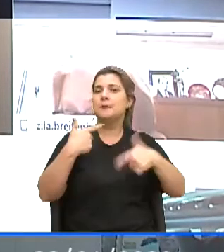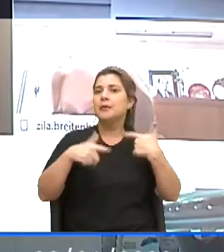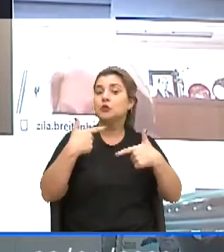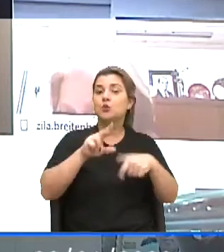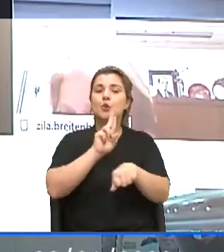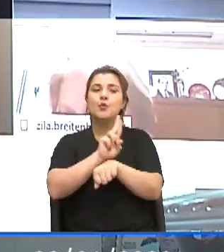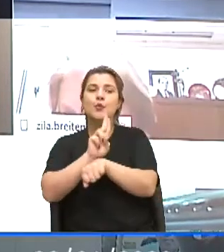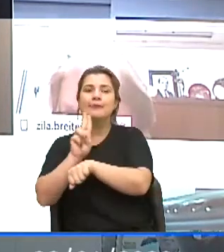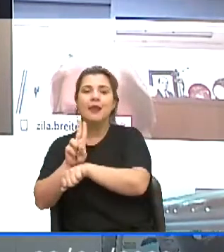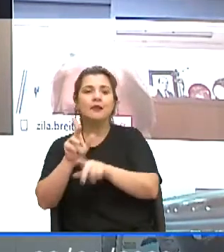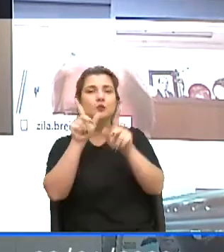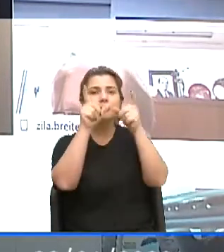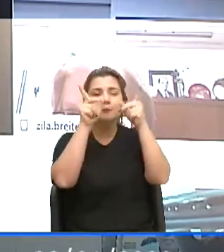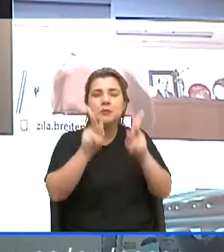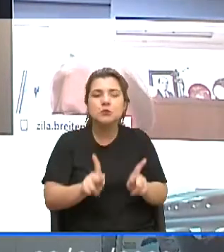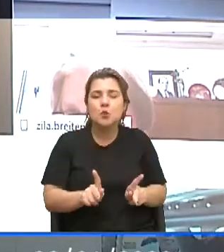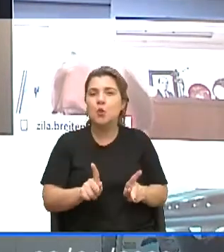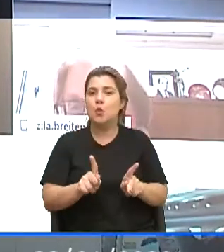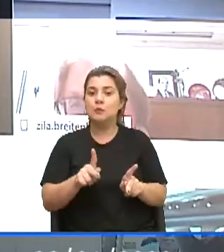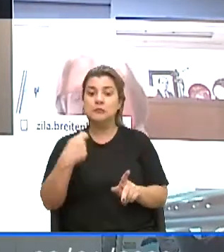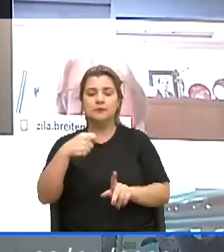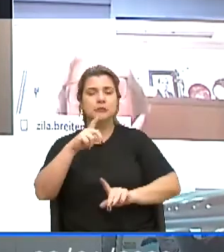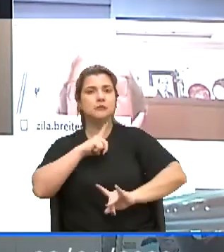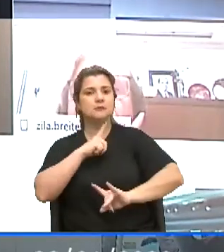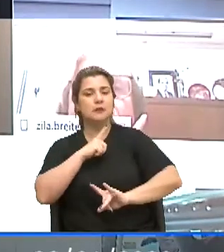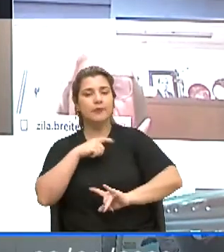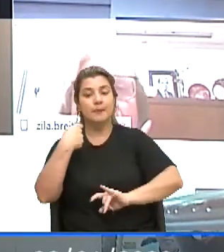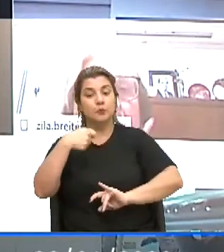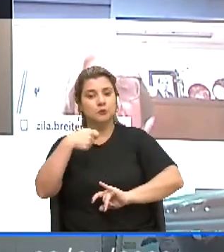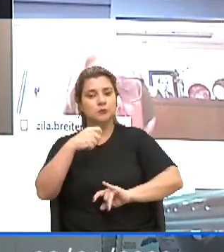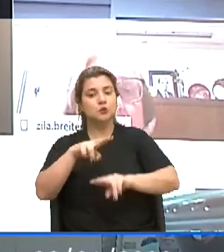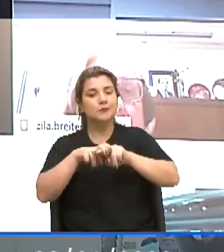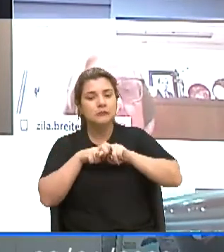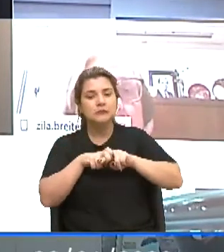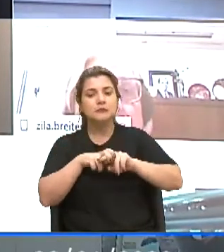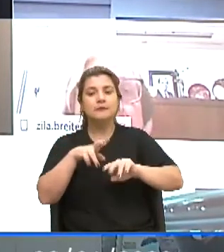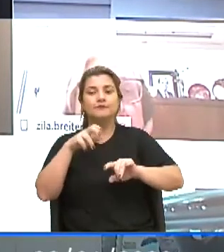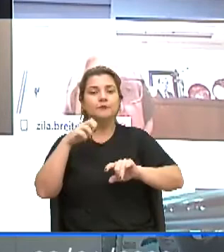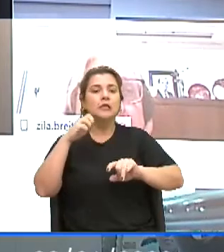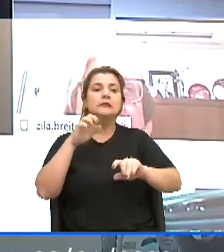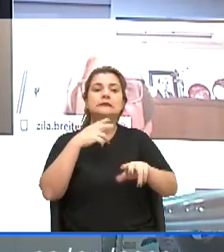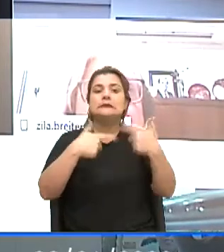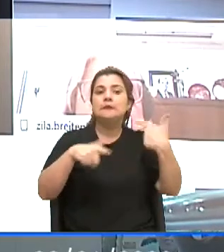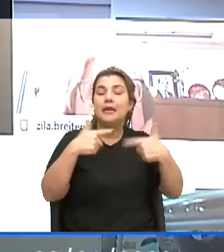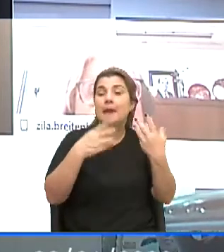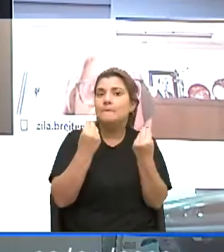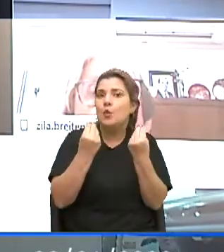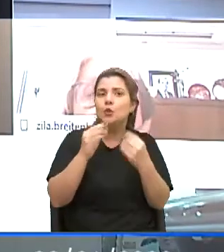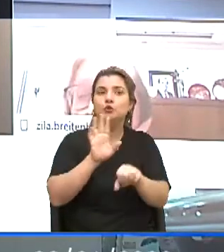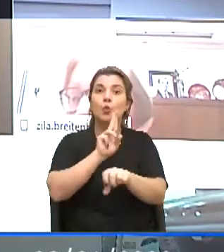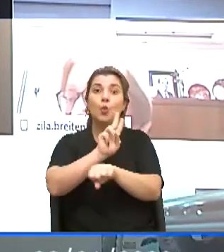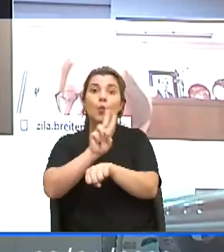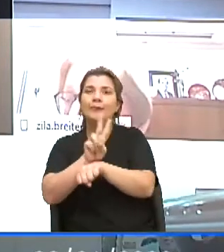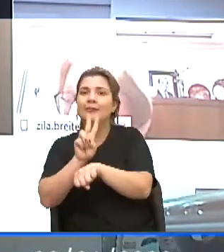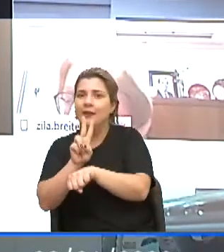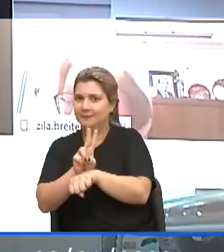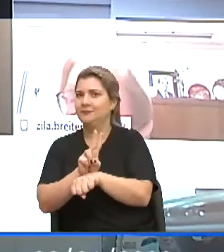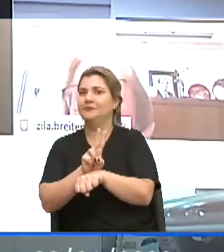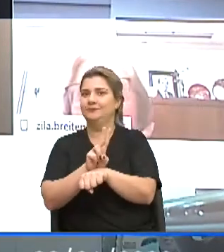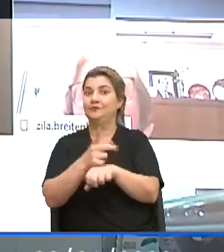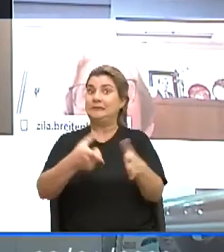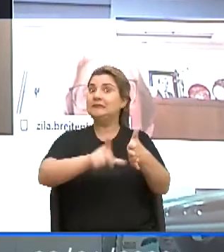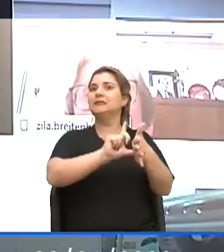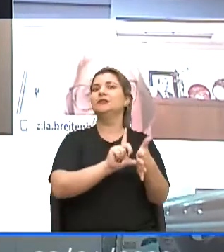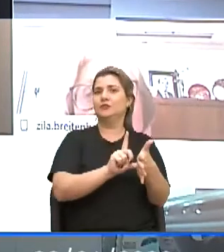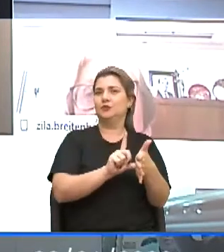as pessoas que a gente tem que ter. Então, a gente tem que trabalhar muito essa questão da prevenção. E nós temos feito um trabalho constante